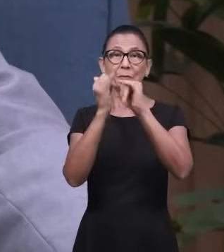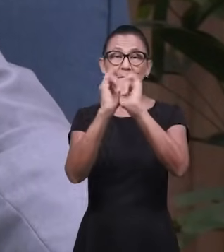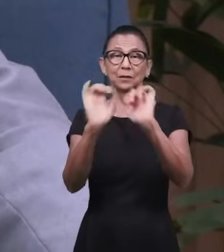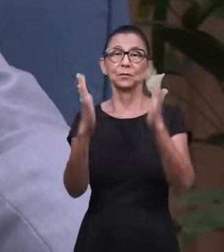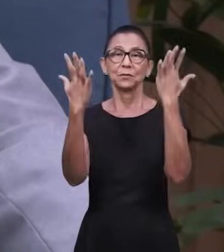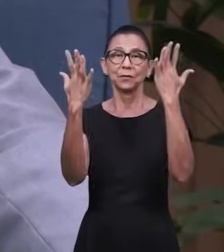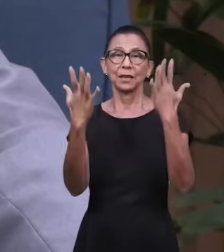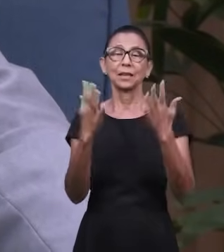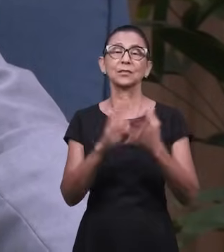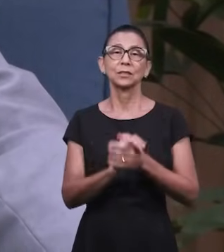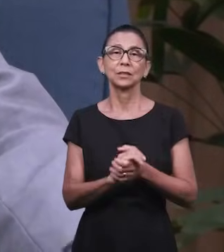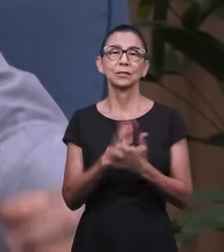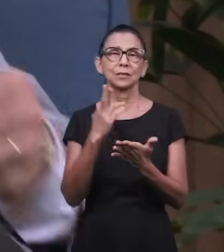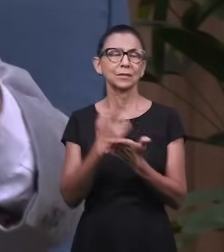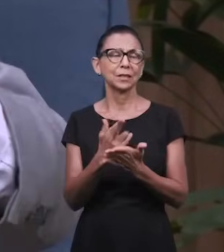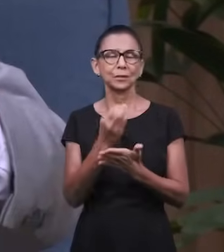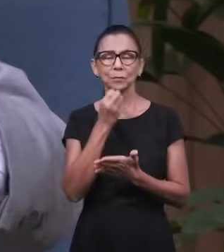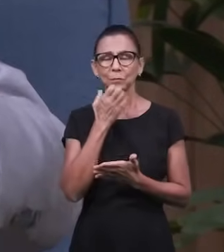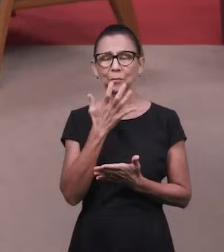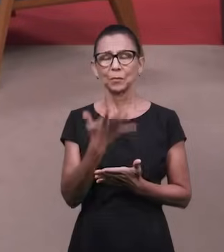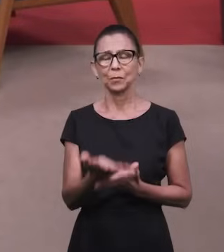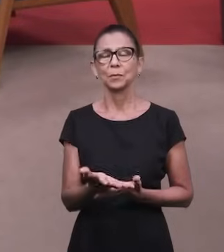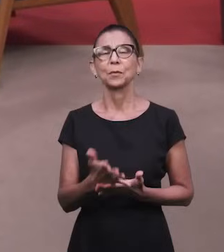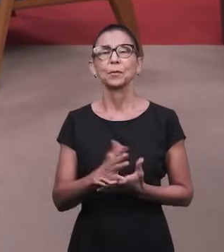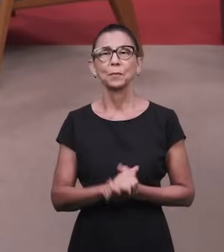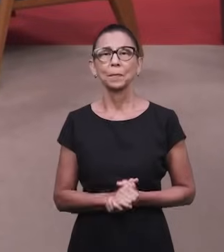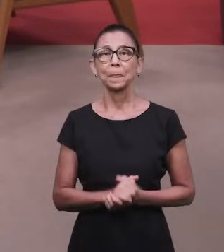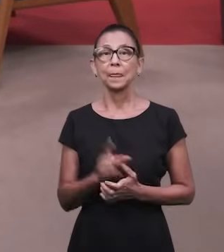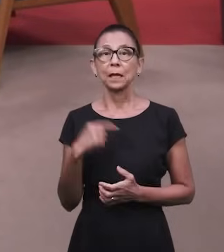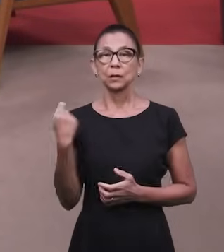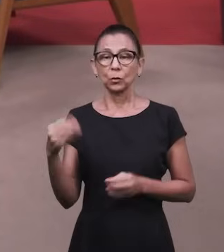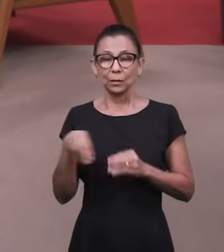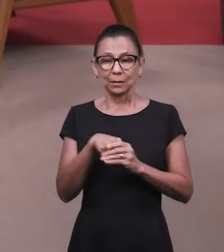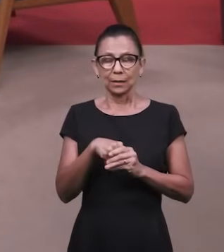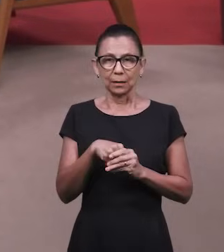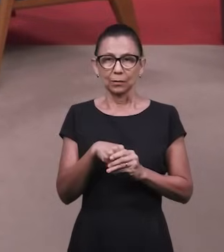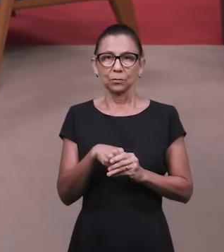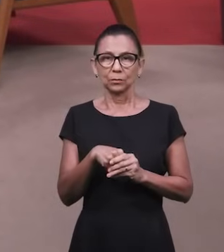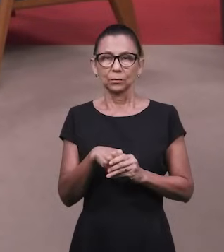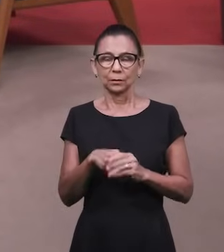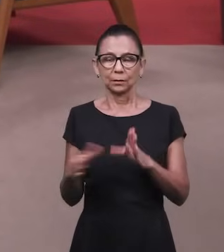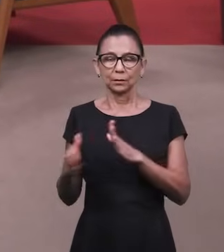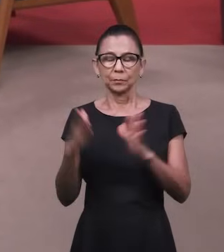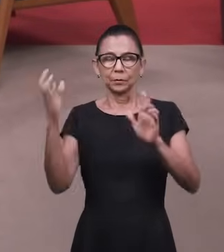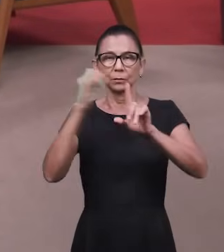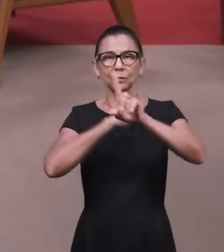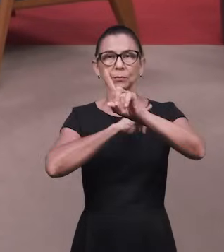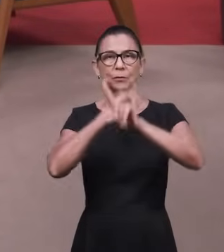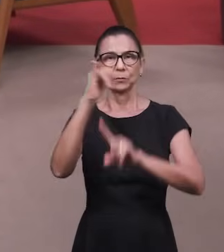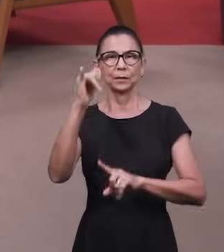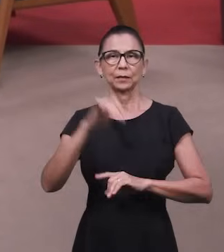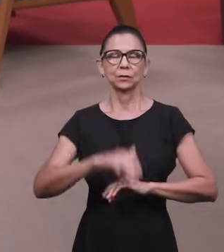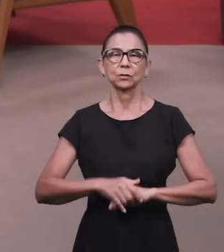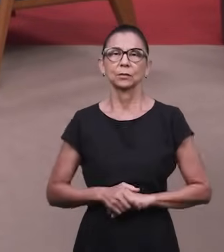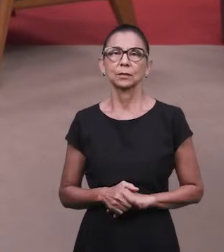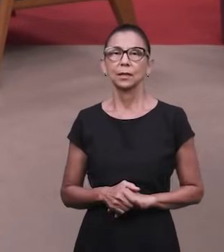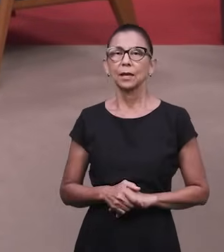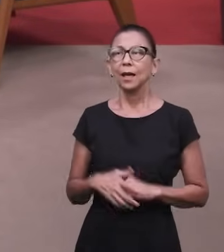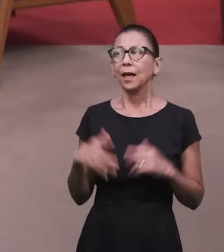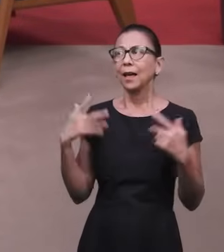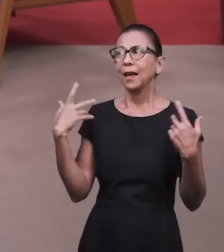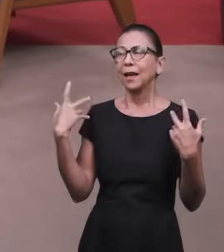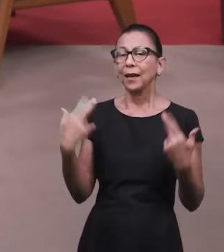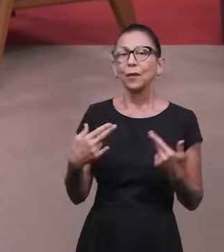momento profético maravilhoso. Há um transbordar do Espírito. Transbordar do Espírito Santo. É o Pentecostes, né? É o Pentecostes do fim. Já